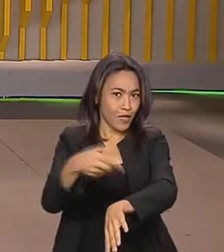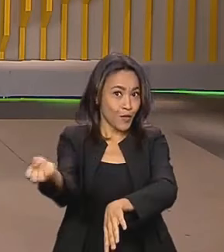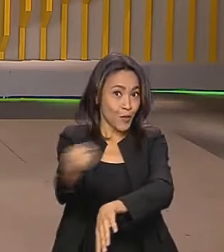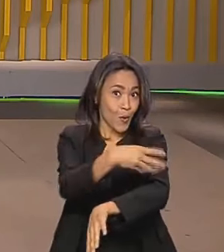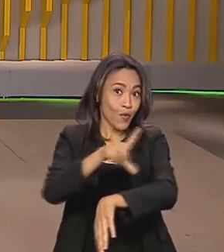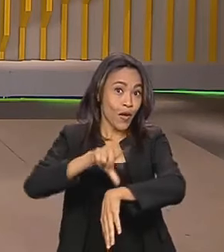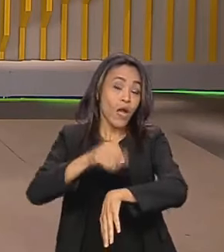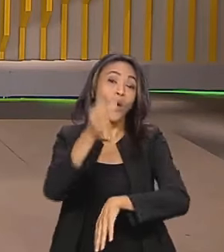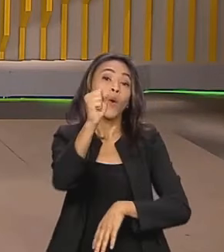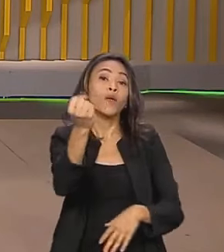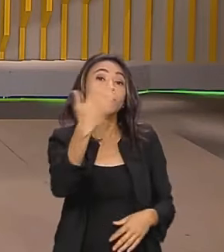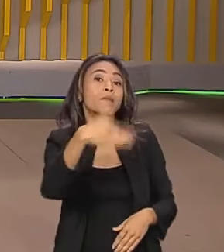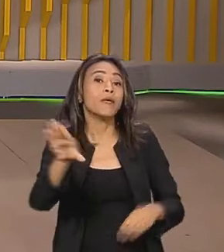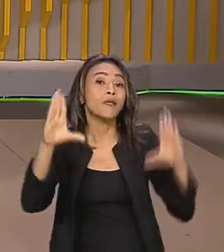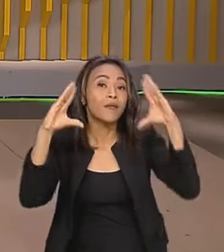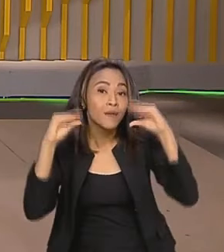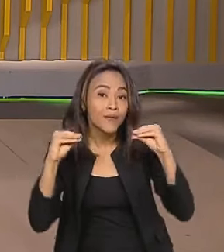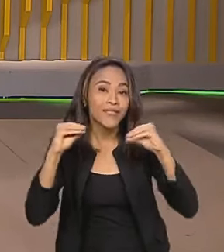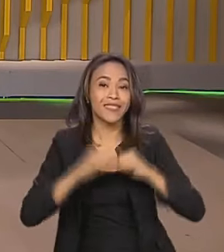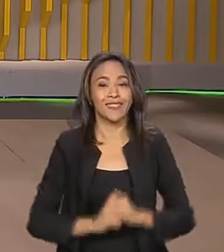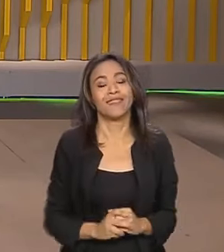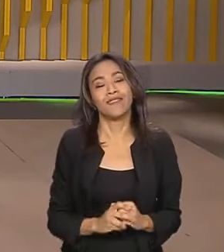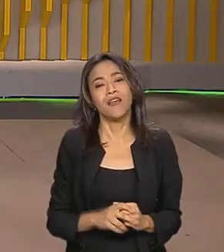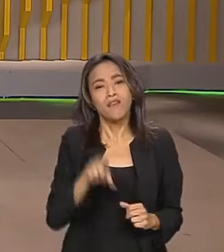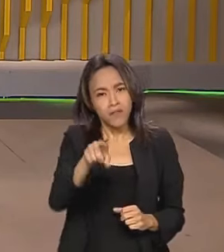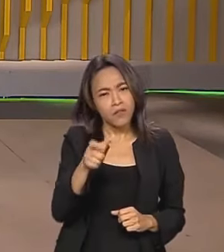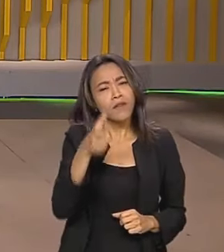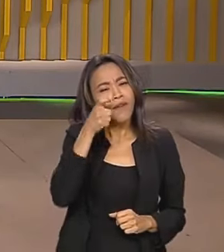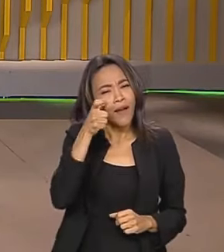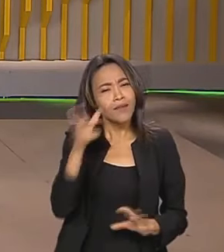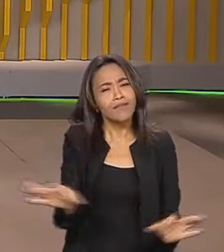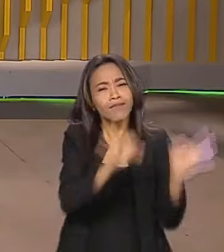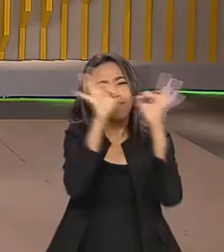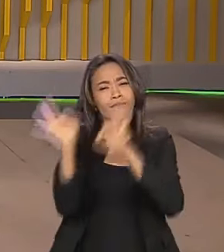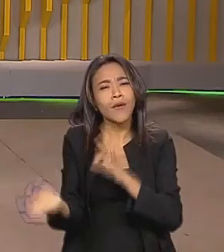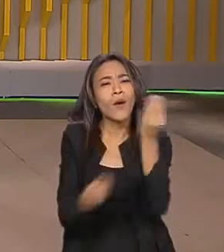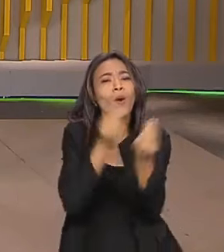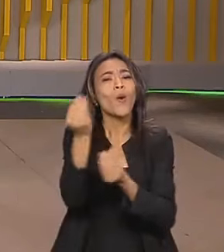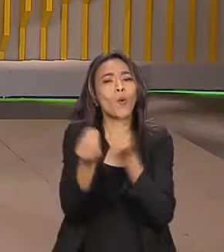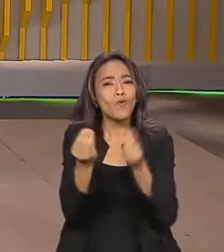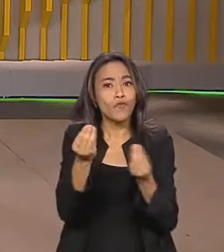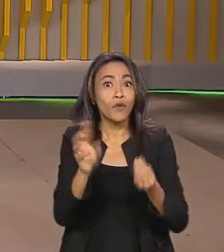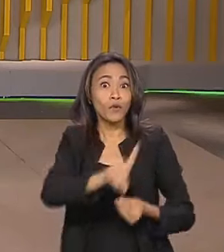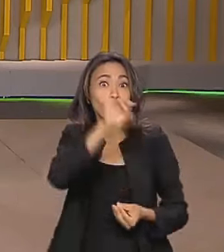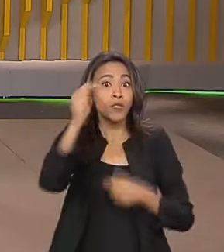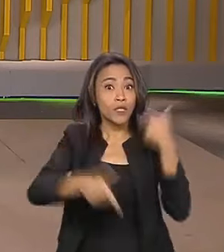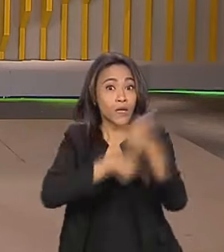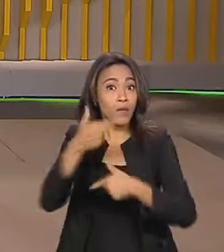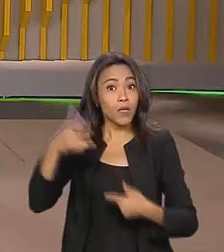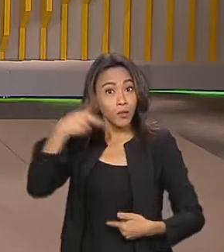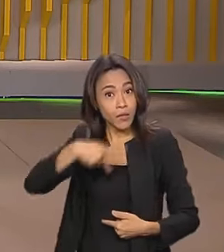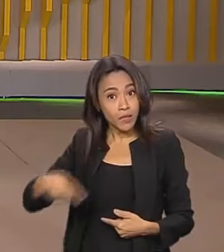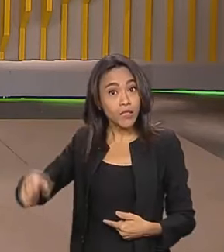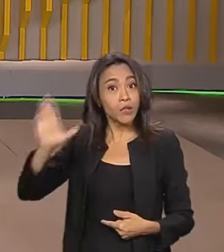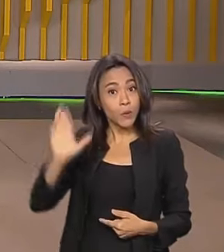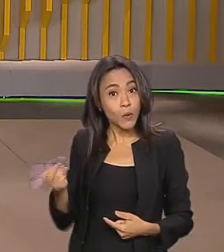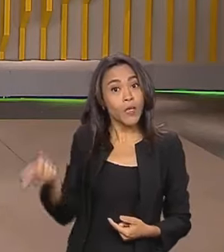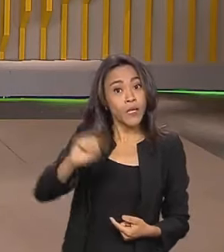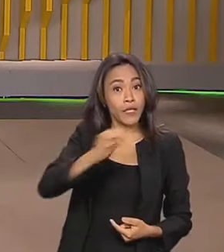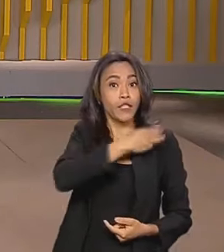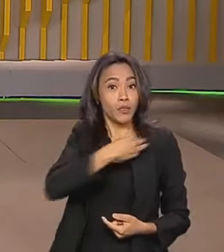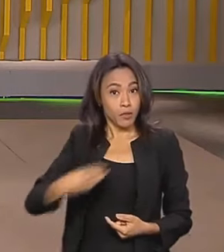8:30 da noite você vai ver ainda Como foi o dia de trabalho do presidente Lula e de ministros de estado